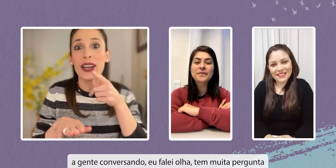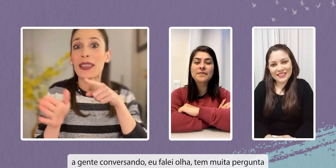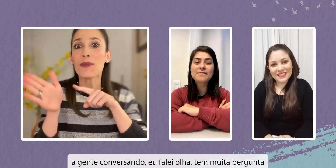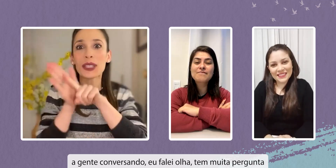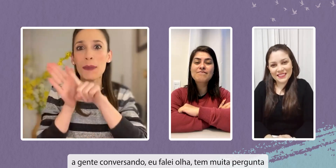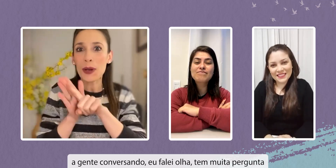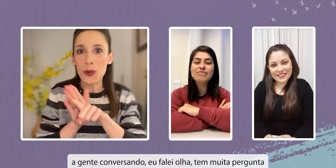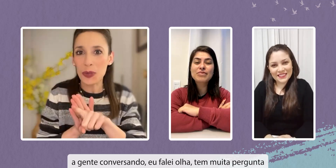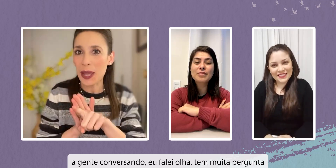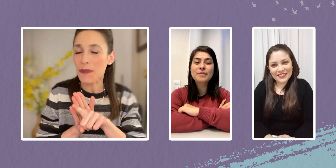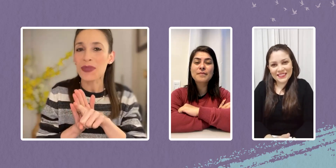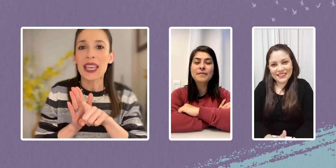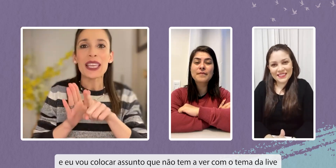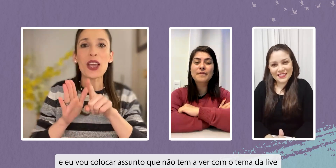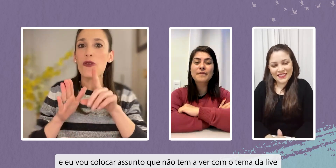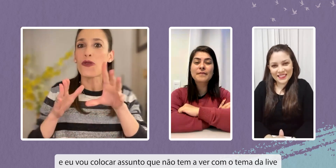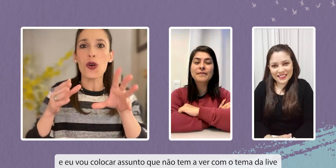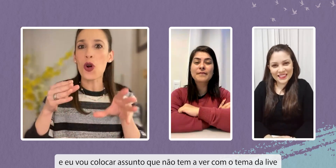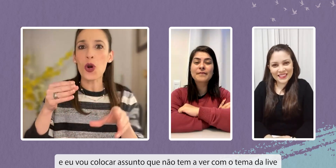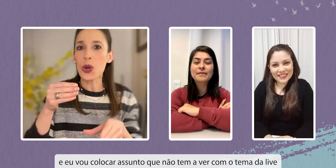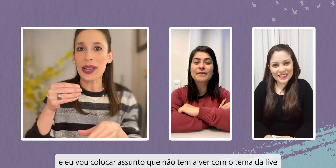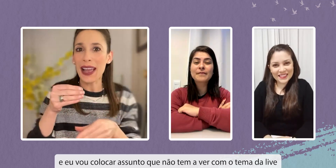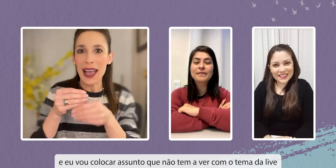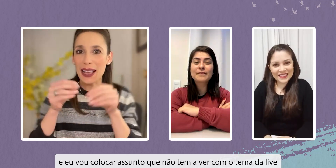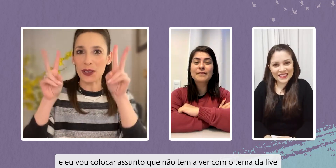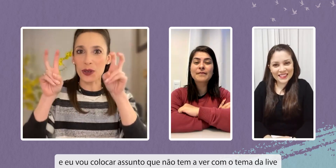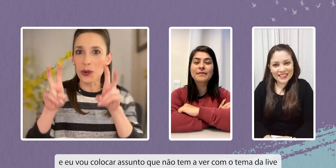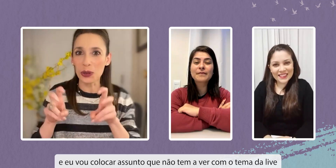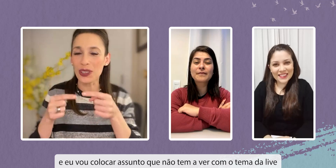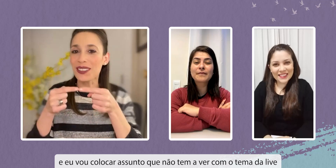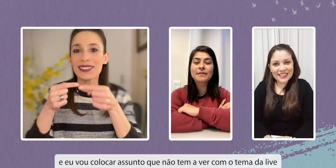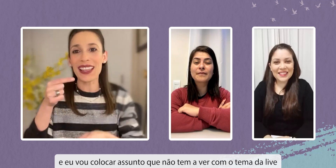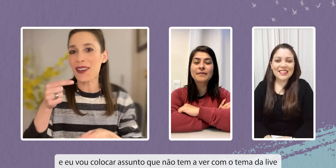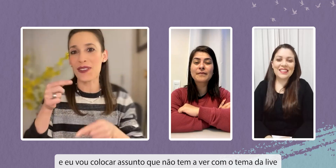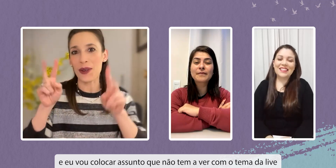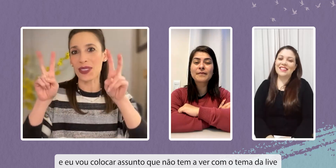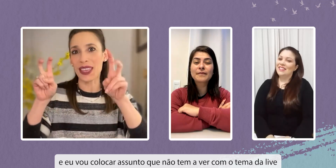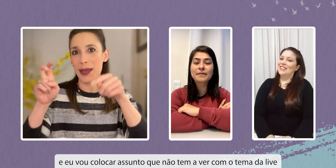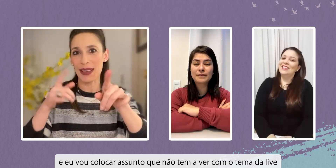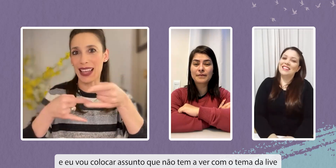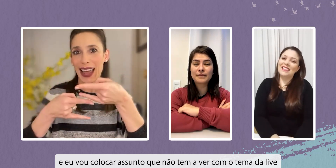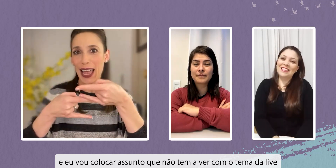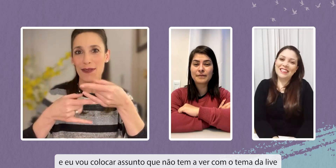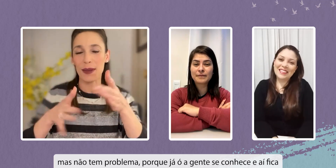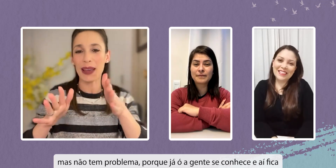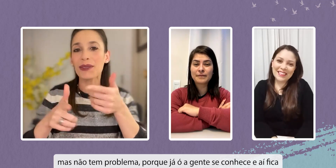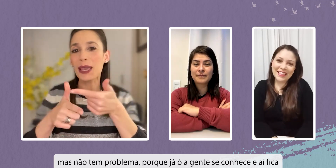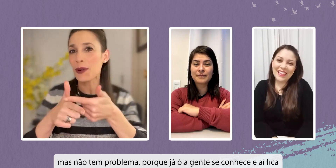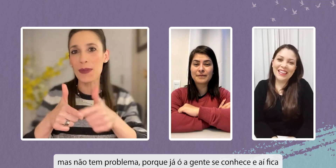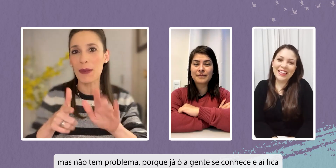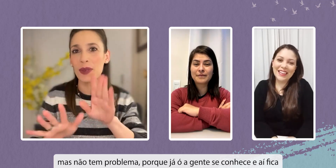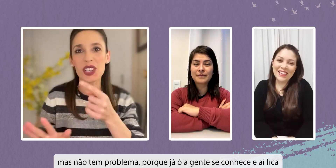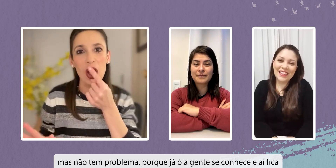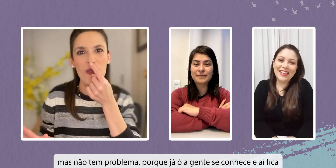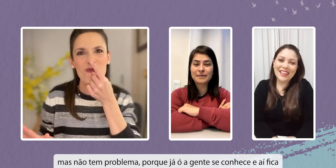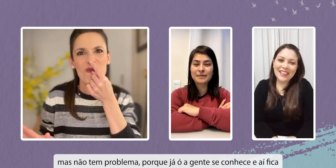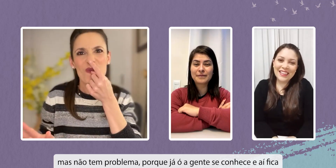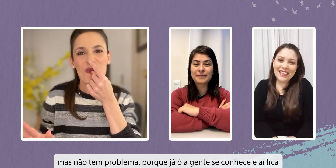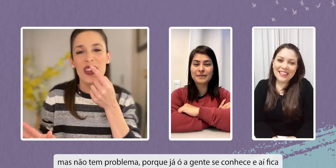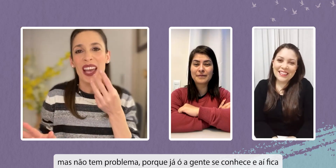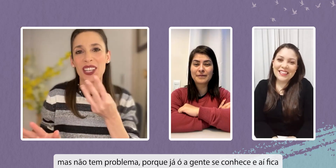eu falei, olha, tem muita pergunta. E eu vou colocar assunto que não tem a ver com o tema da live, mas não tem problema, porque